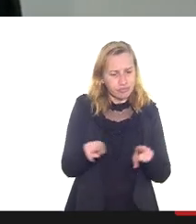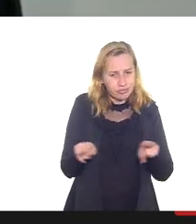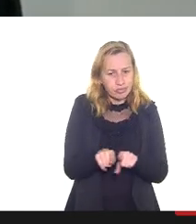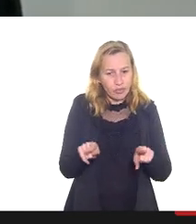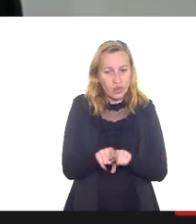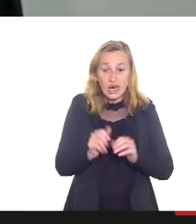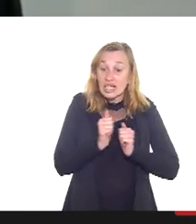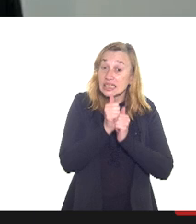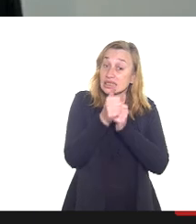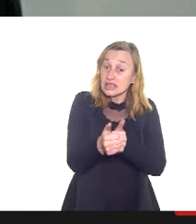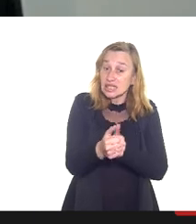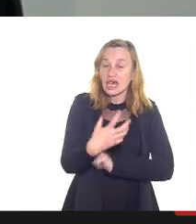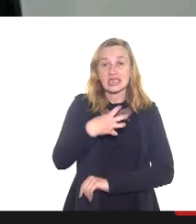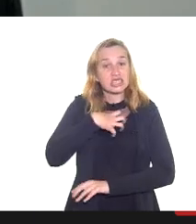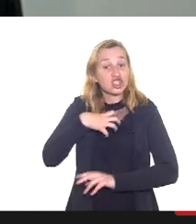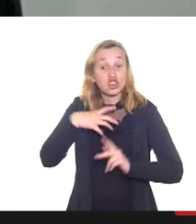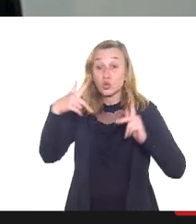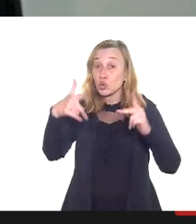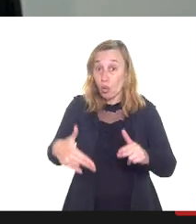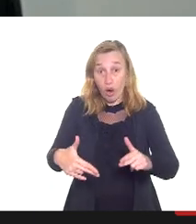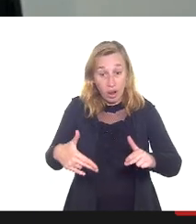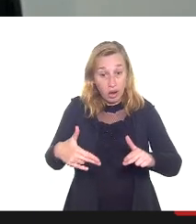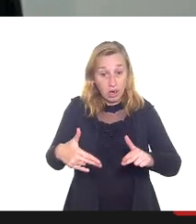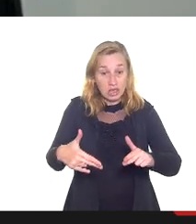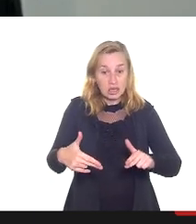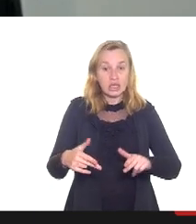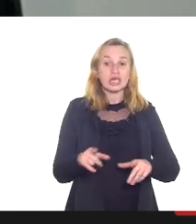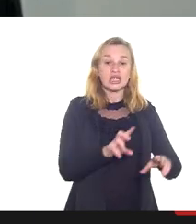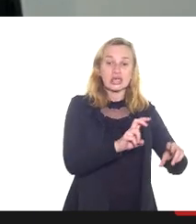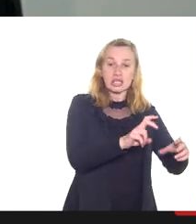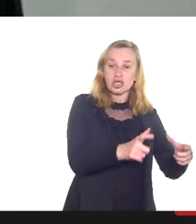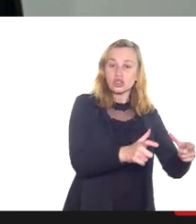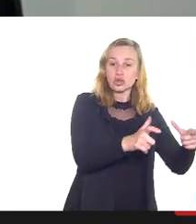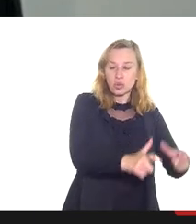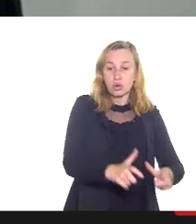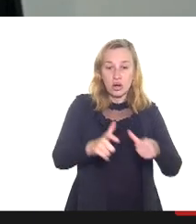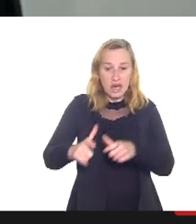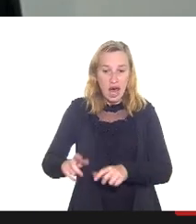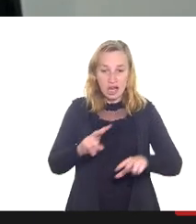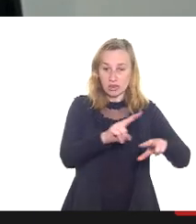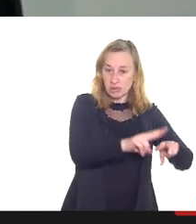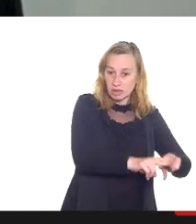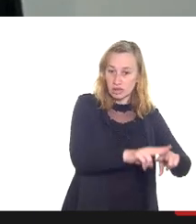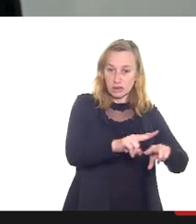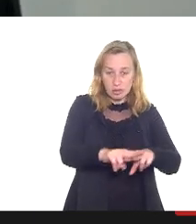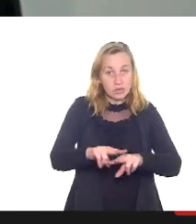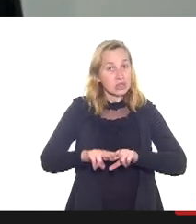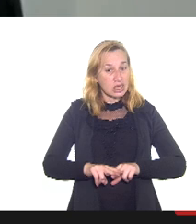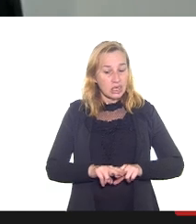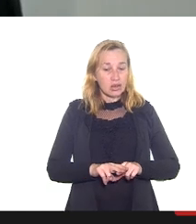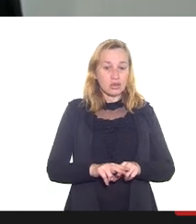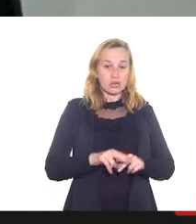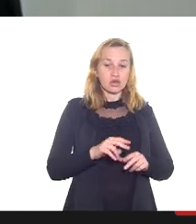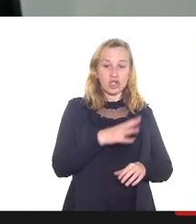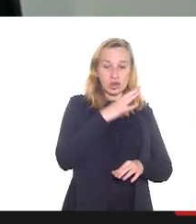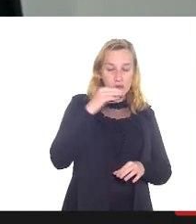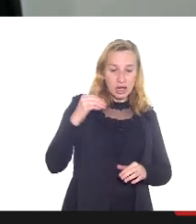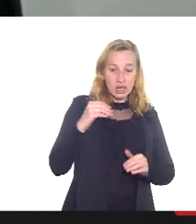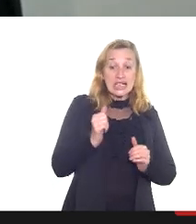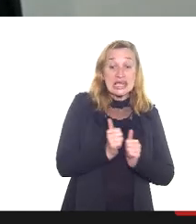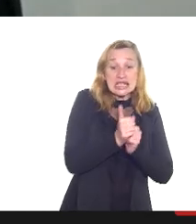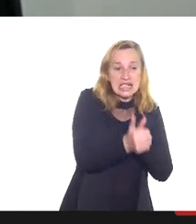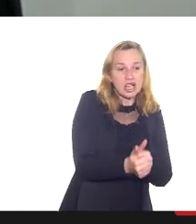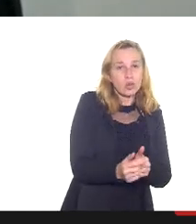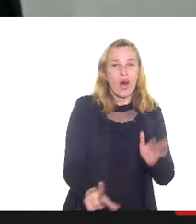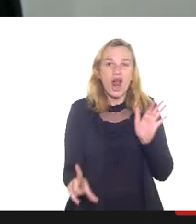que segue neste sentido, neste rumo, de nessas unidades, cumprindo e seguindo também uma lei